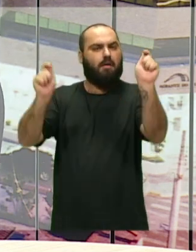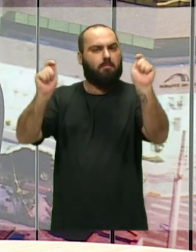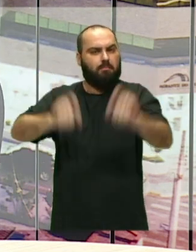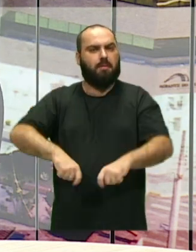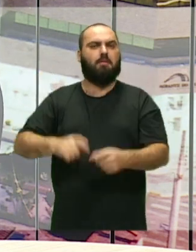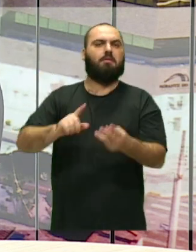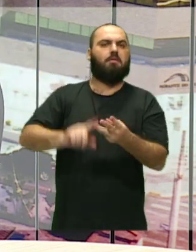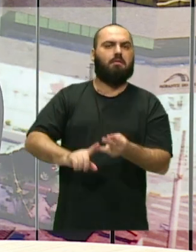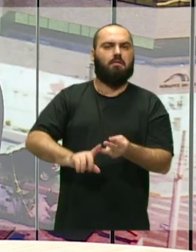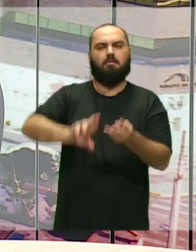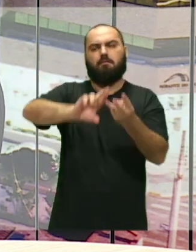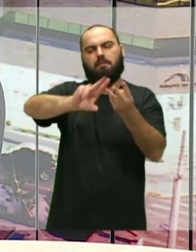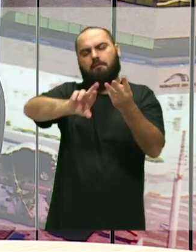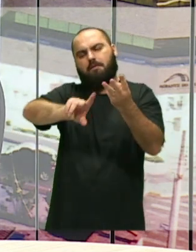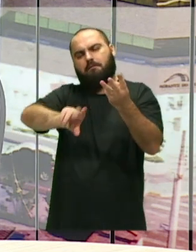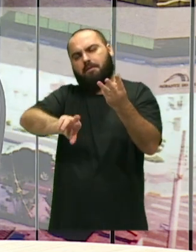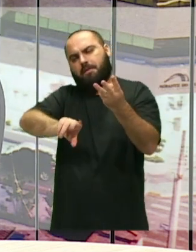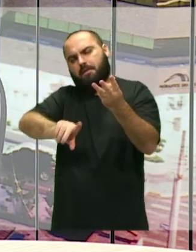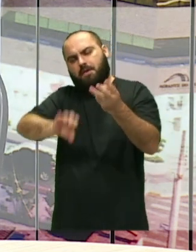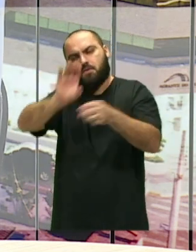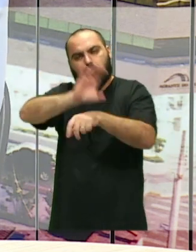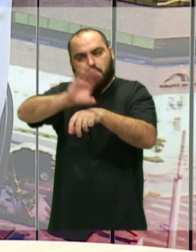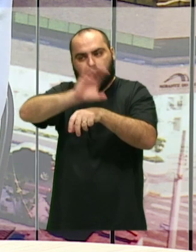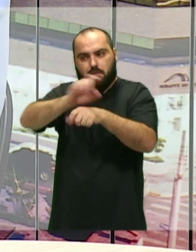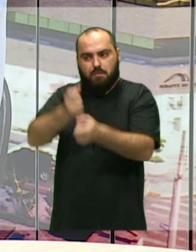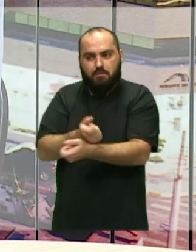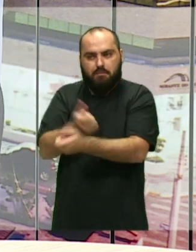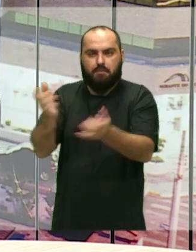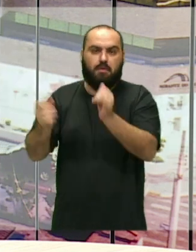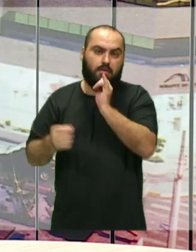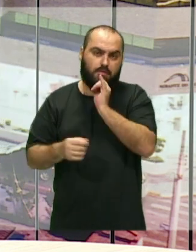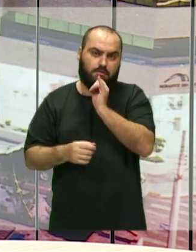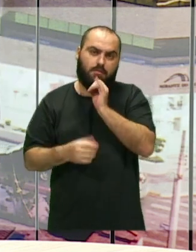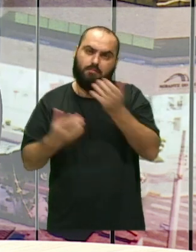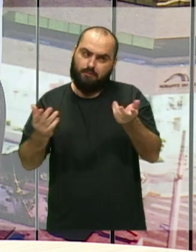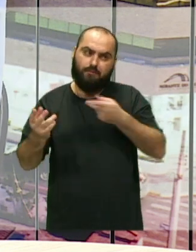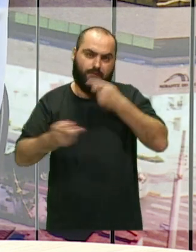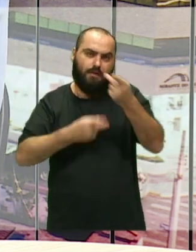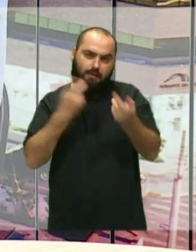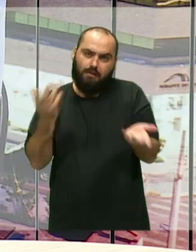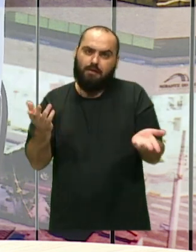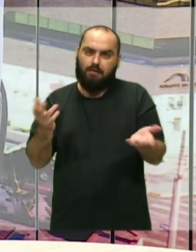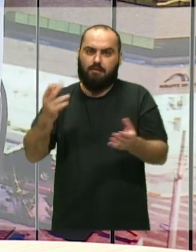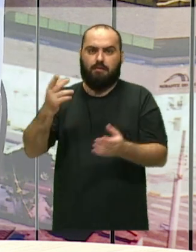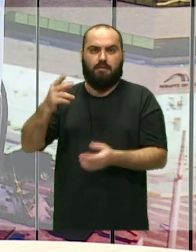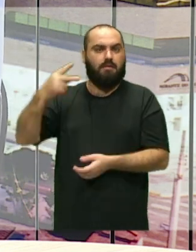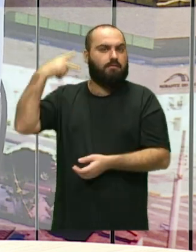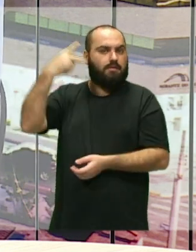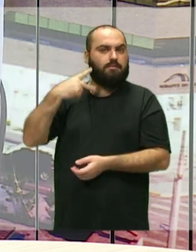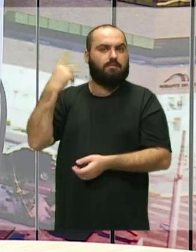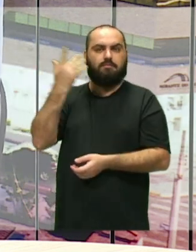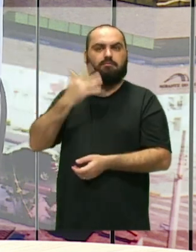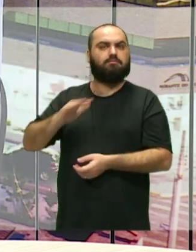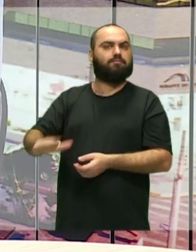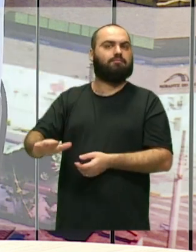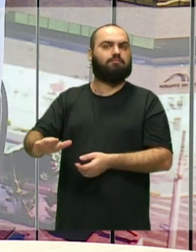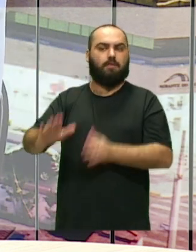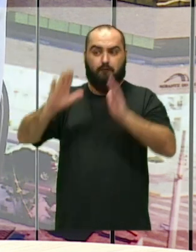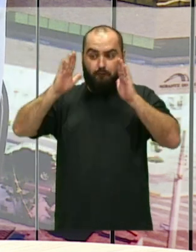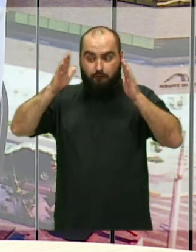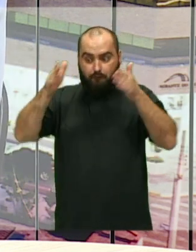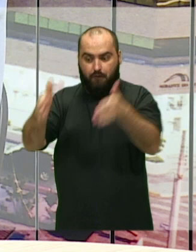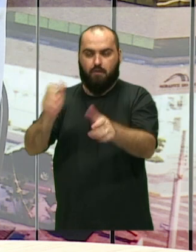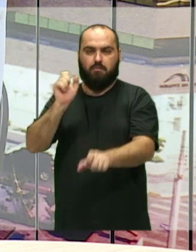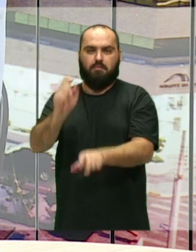e tantos outras ferramentas que a gente quer usar como por exemplo que a gente vai falar daqui a pouco o câmara Mirim que é algo focado na